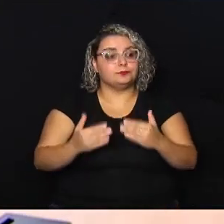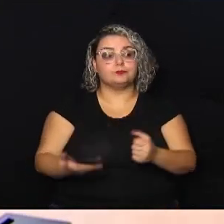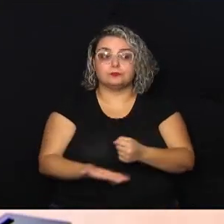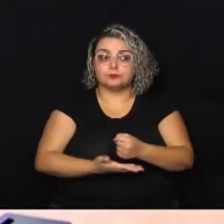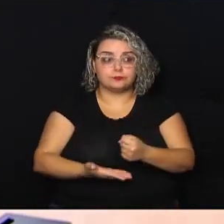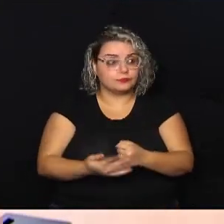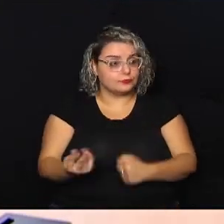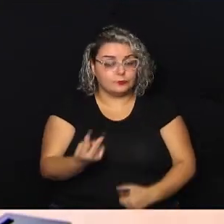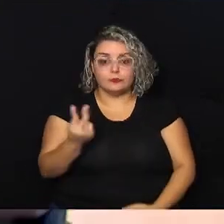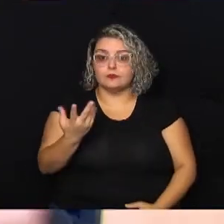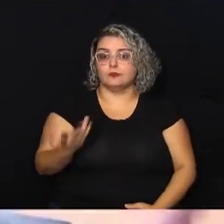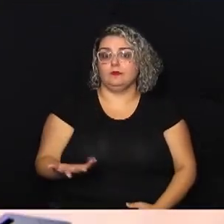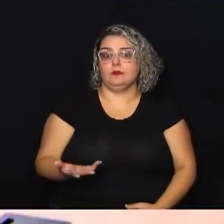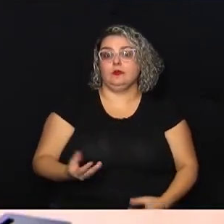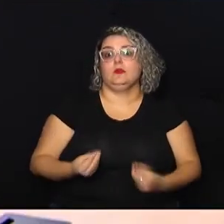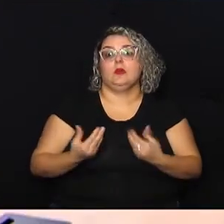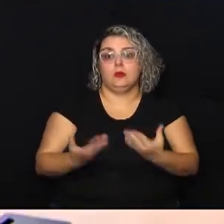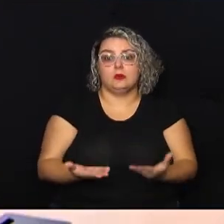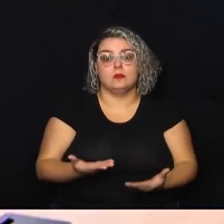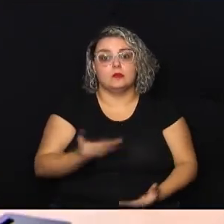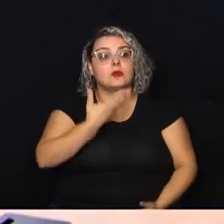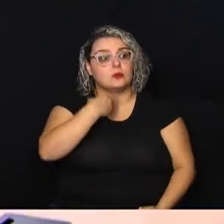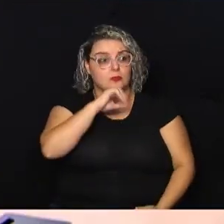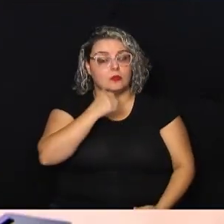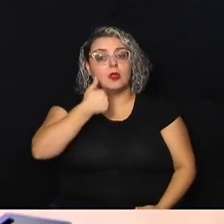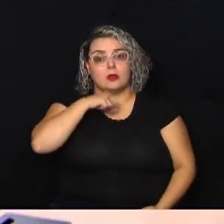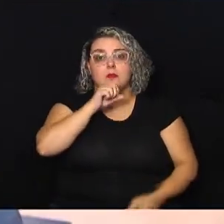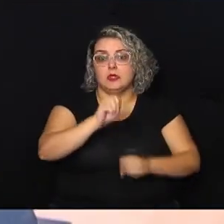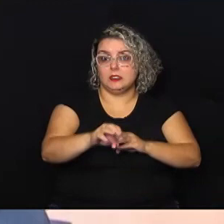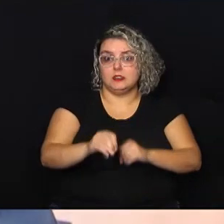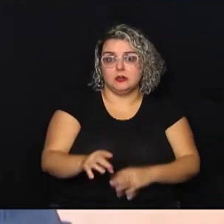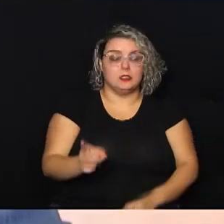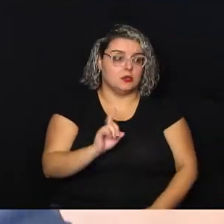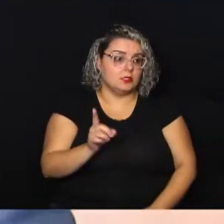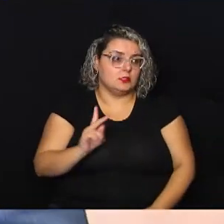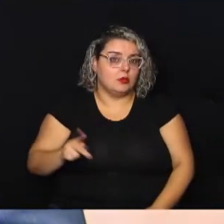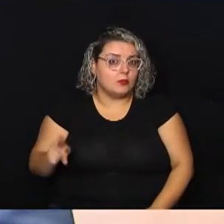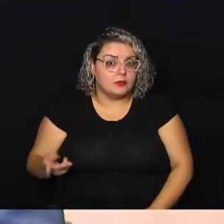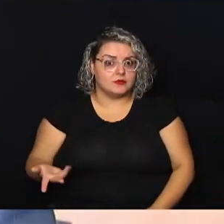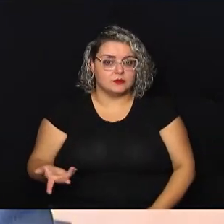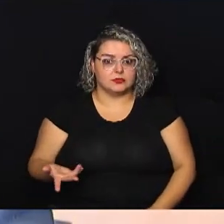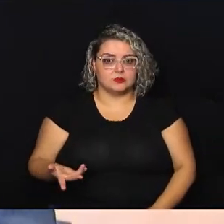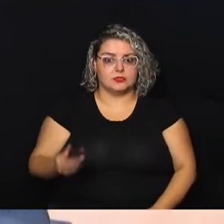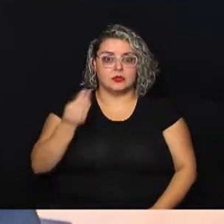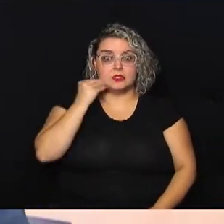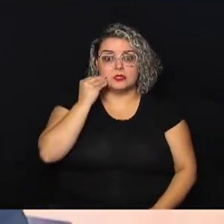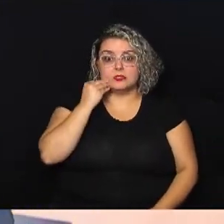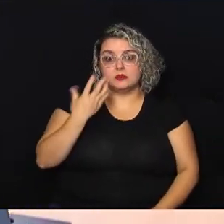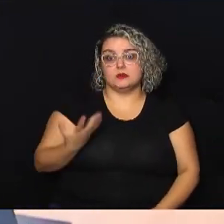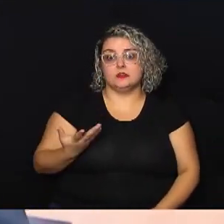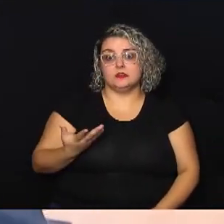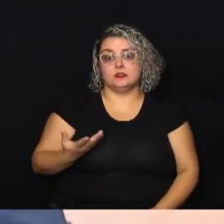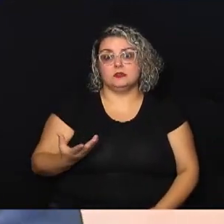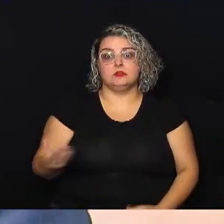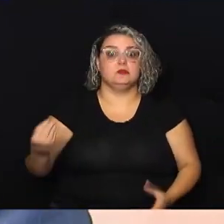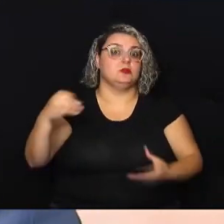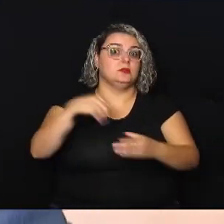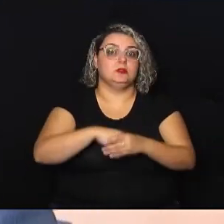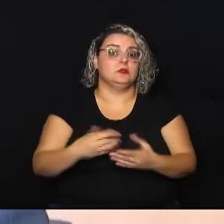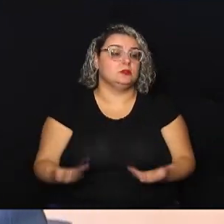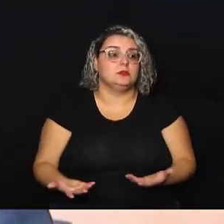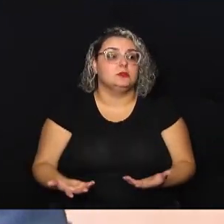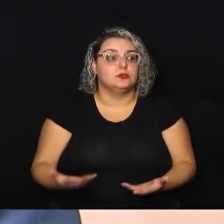os valores que foram passados pelos seus pais. E não o professor, né, tentar inserir isso de